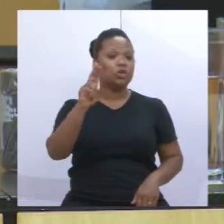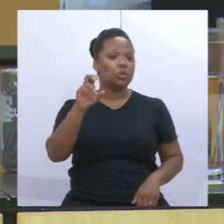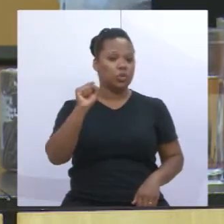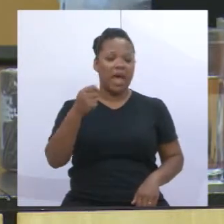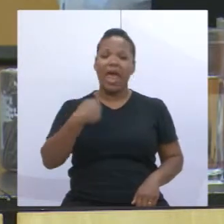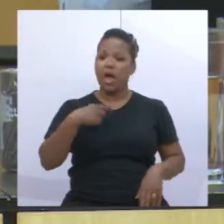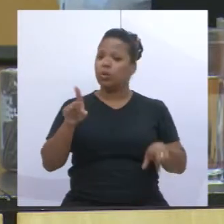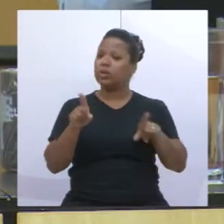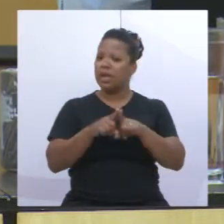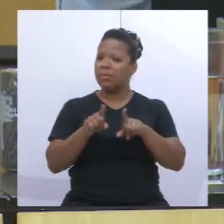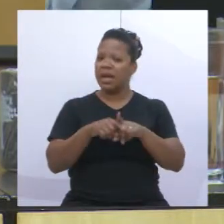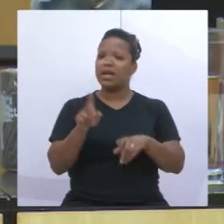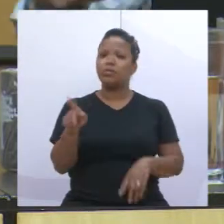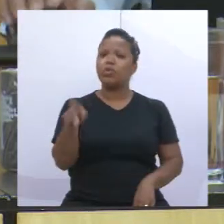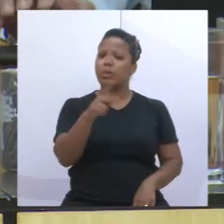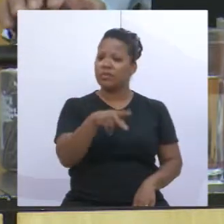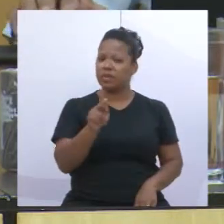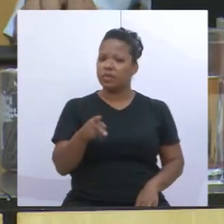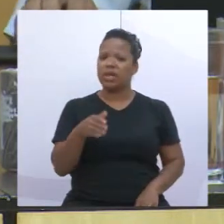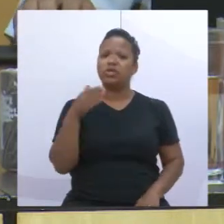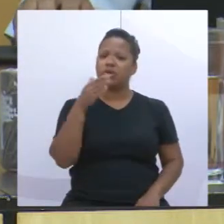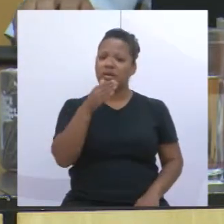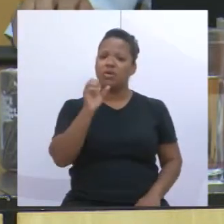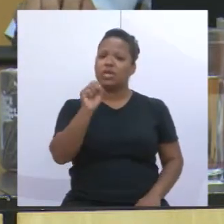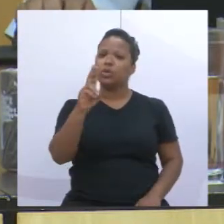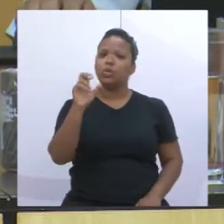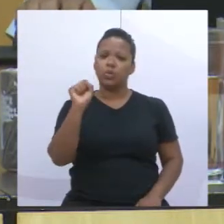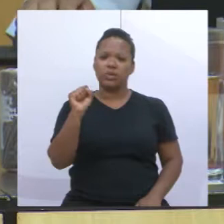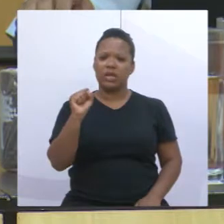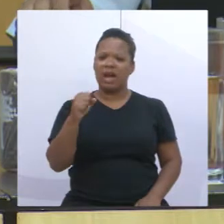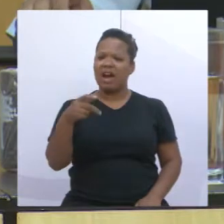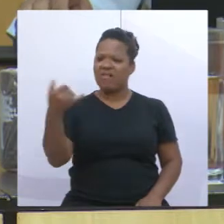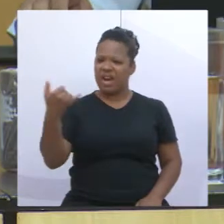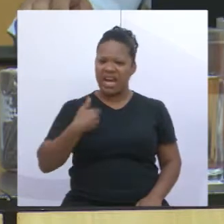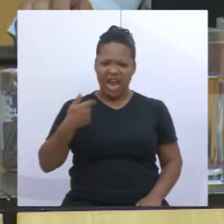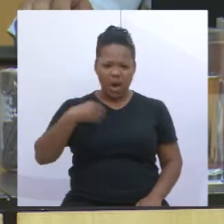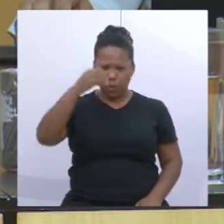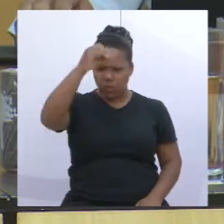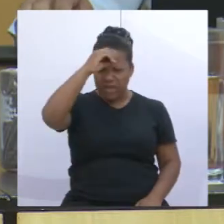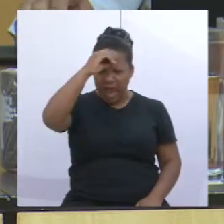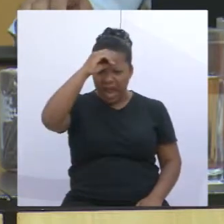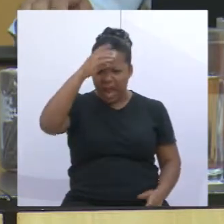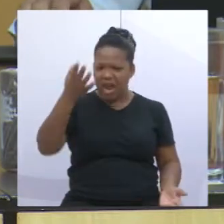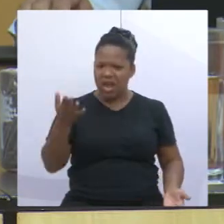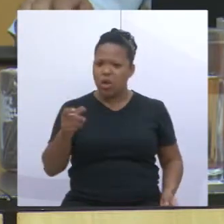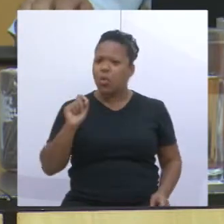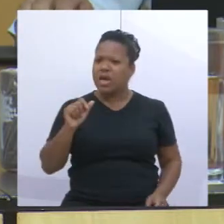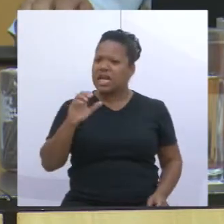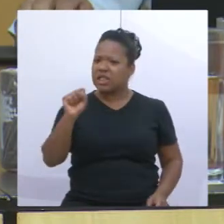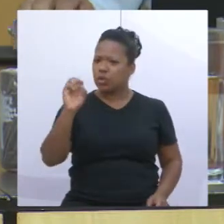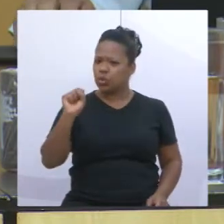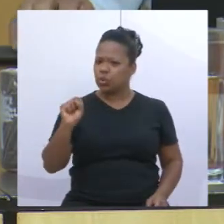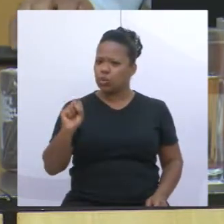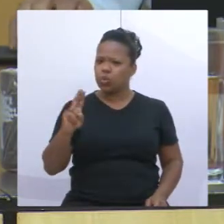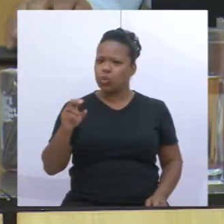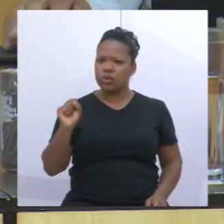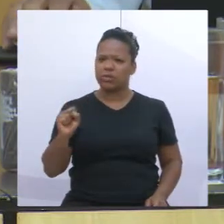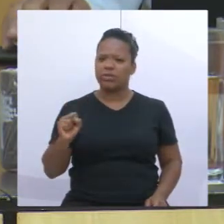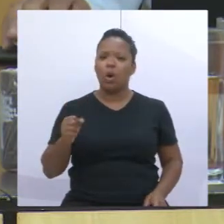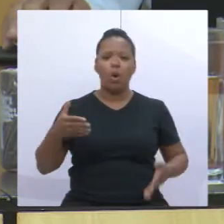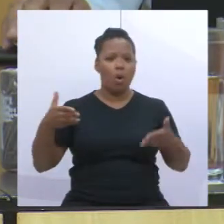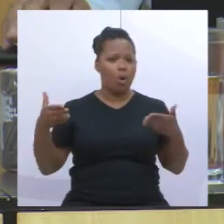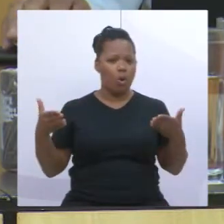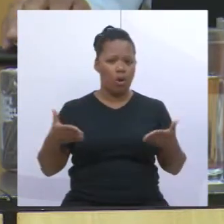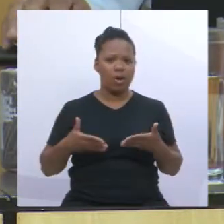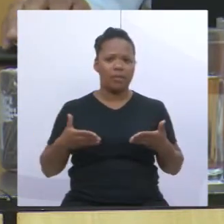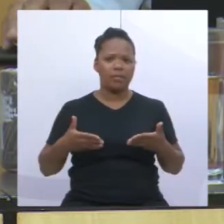tratamento pelo SUS, porque eu sou professora. Então, não venham dizer que a gente não sabe o que é passar e precisar de médico do SUS.